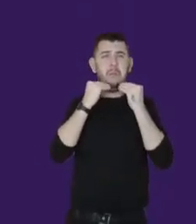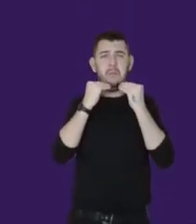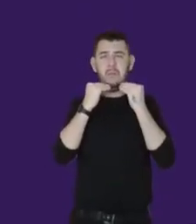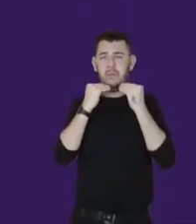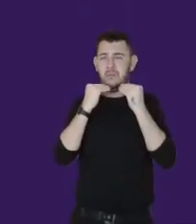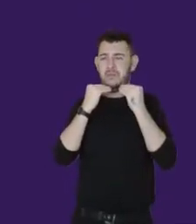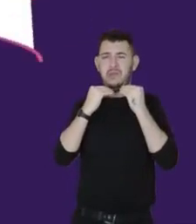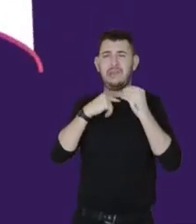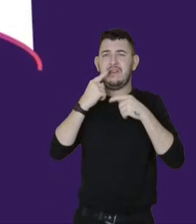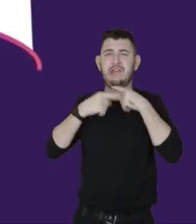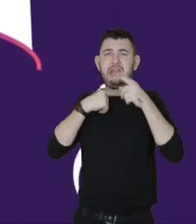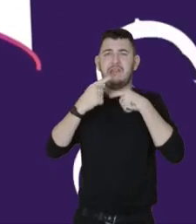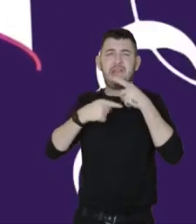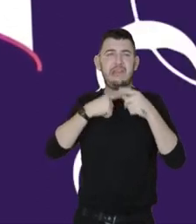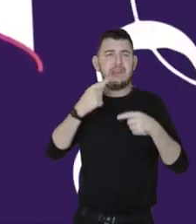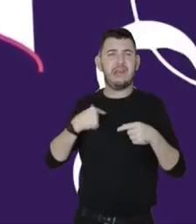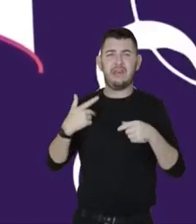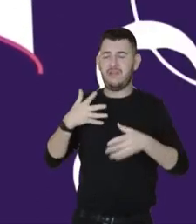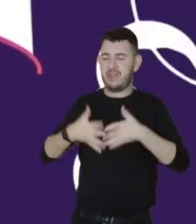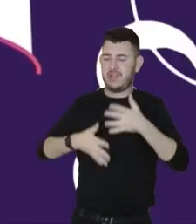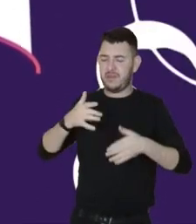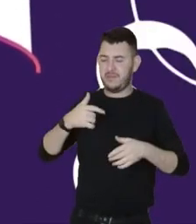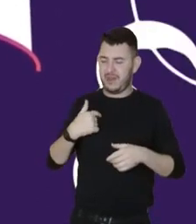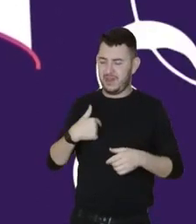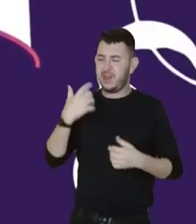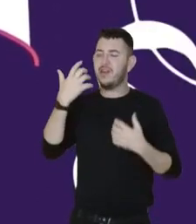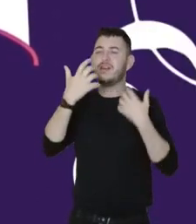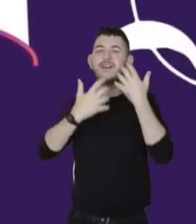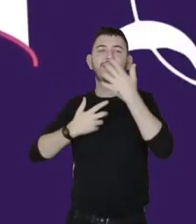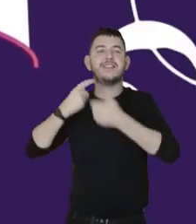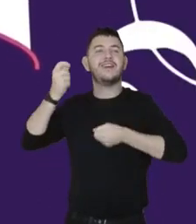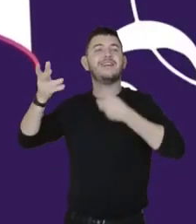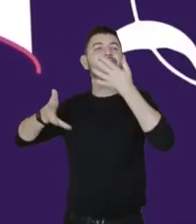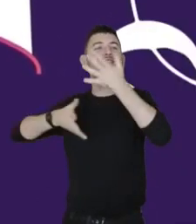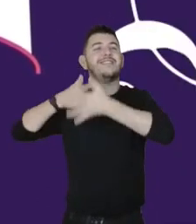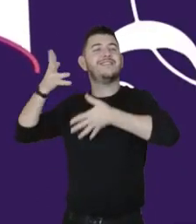Ninguém vai me impedir de cantar e lutar.